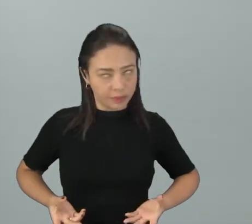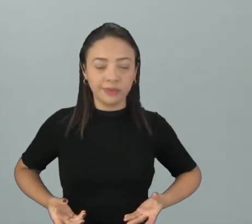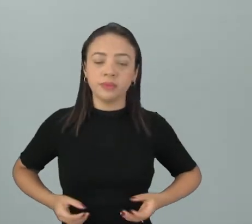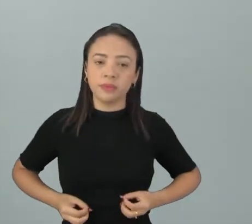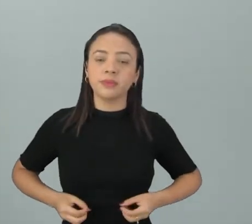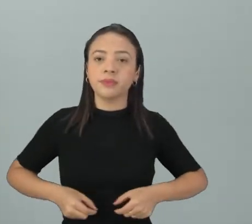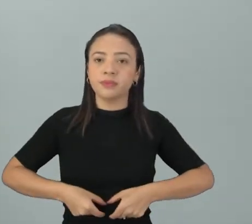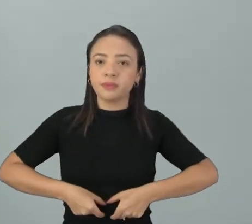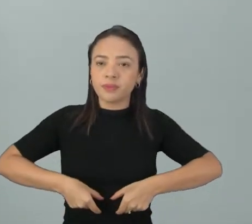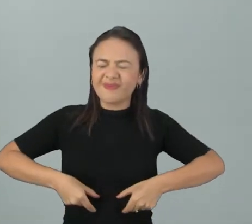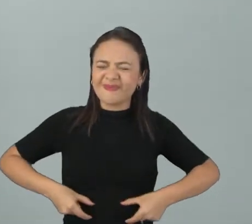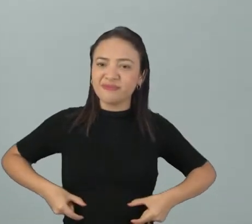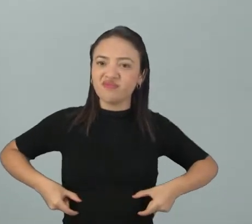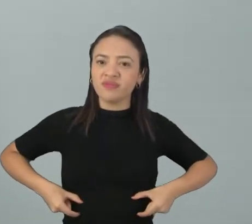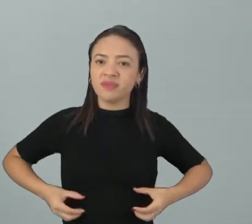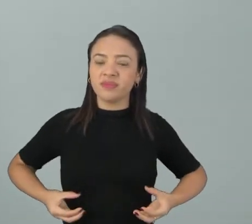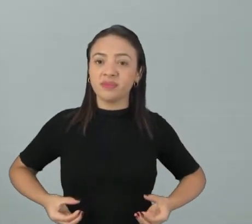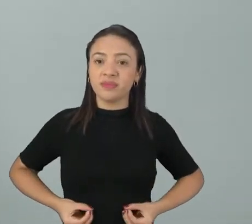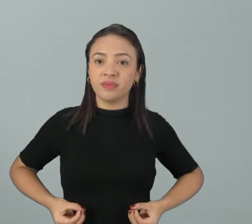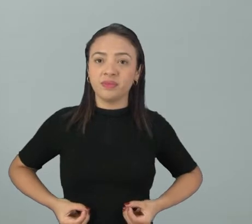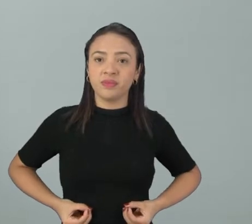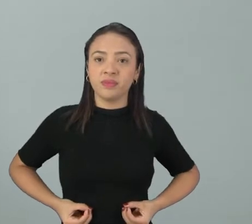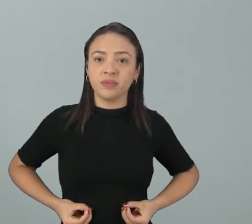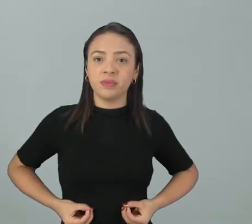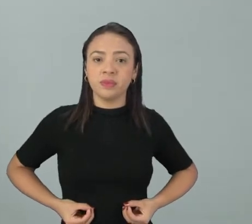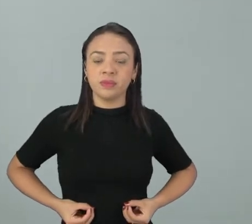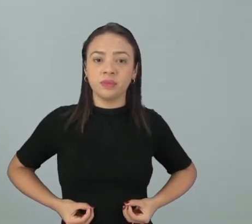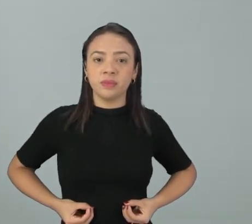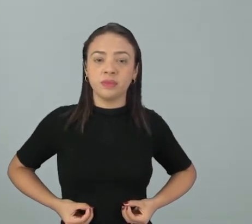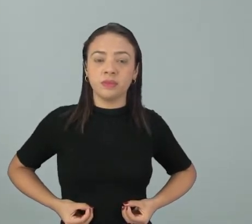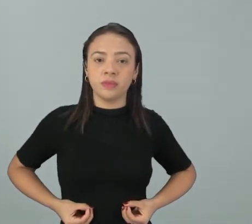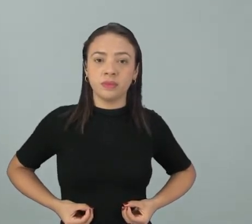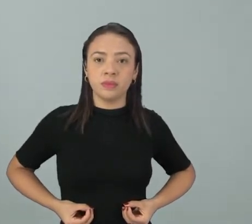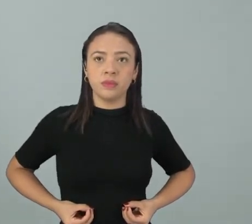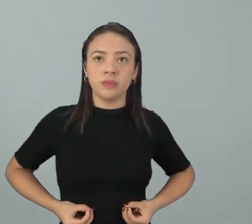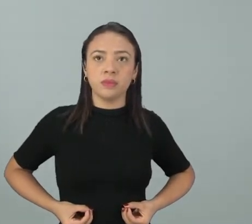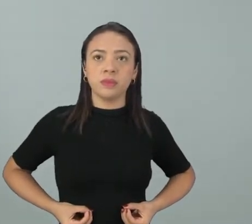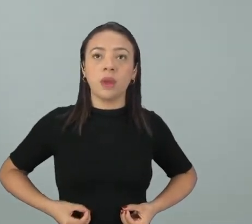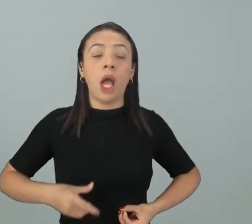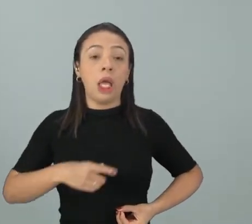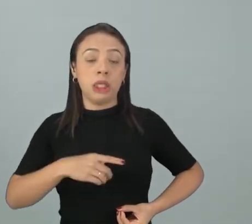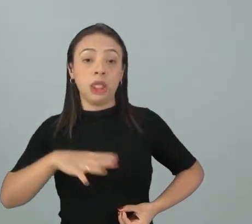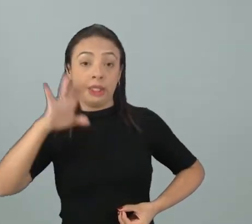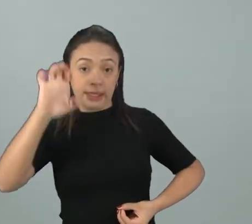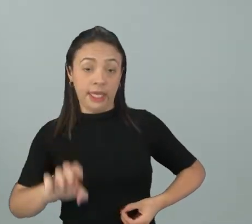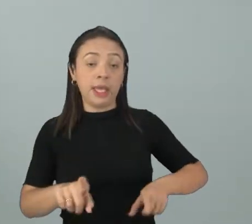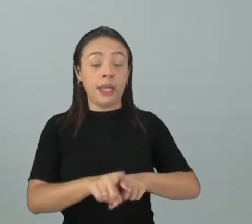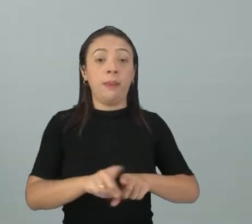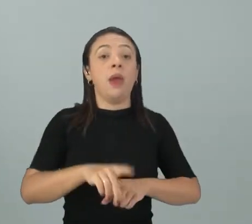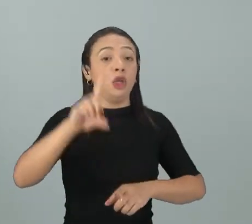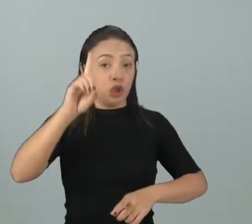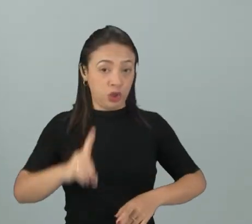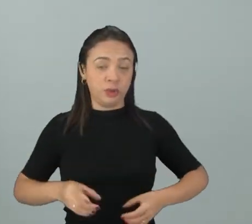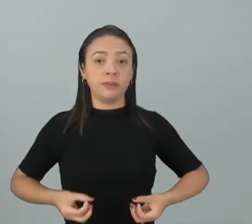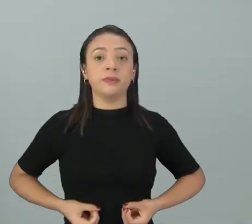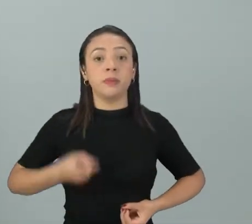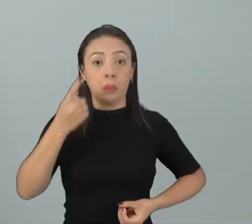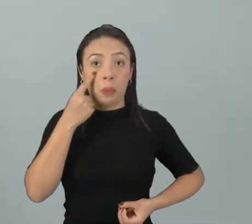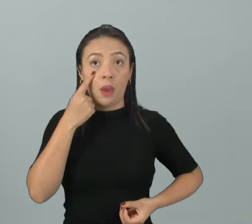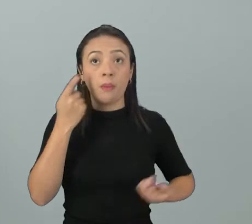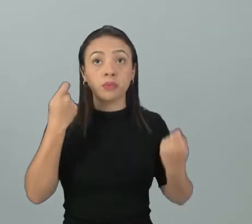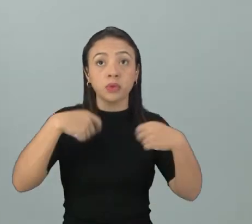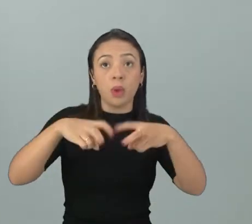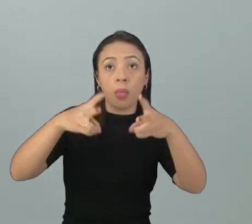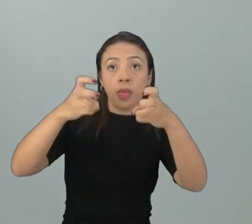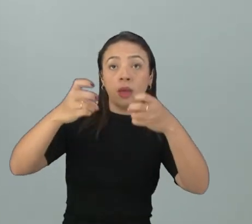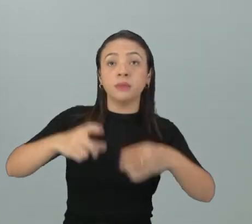tubas, é como se fossem túbulos, né, que ligam o útero aos ovários. Então você tem a túbula esquerda e a túbula direita. Na telinha ali vocês conseguem ver,